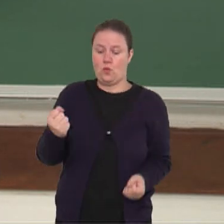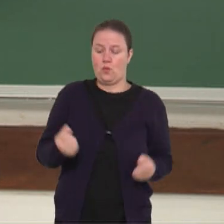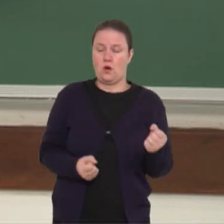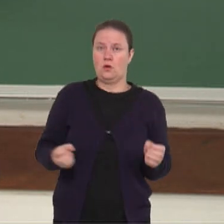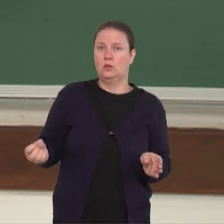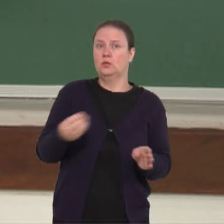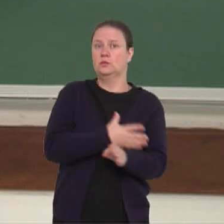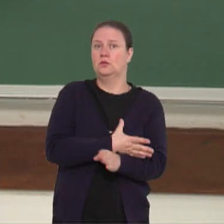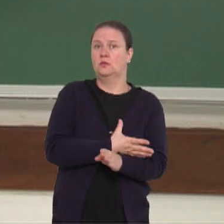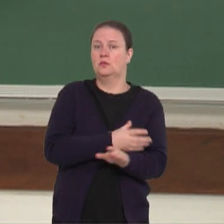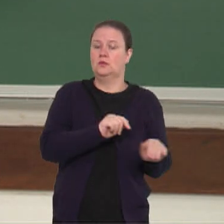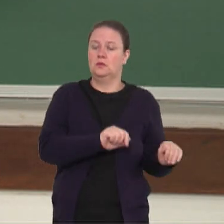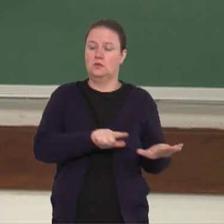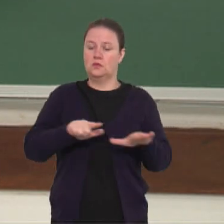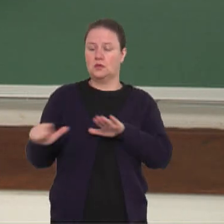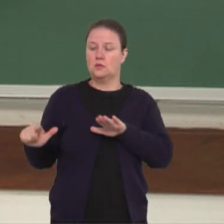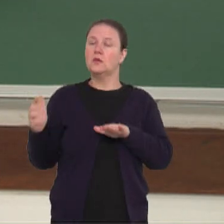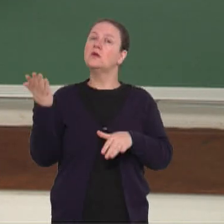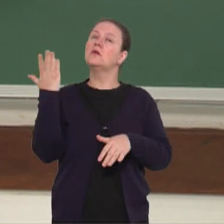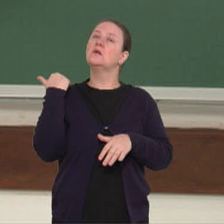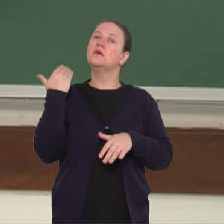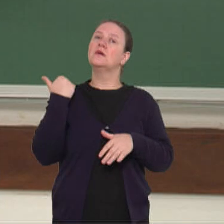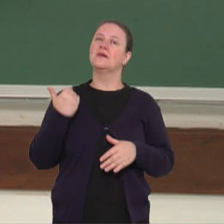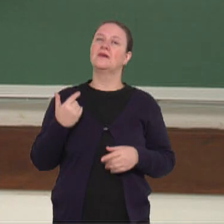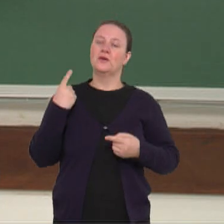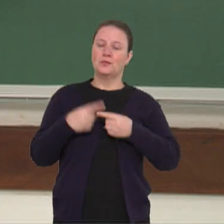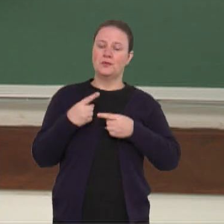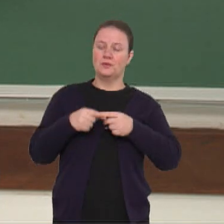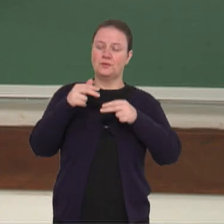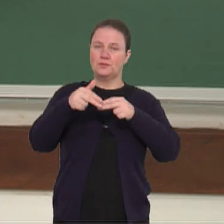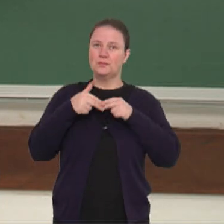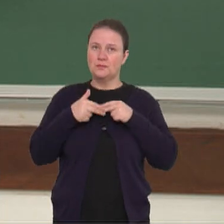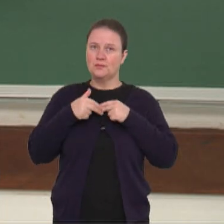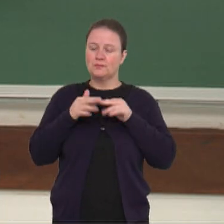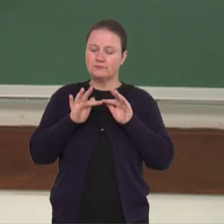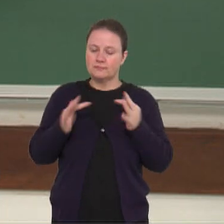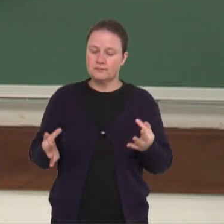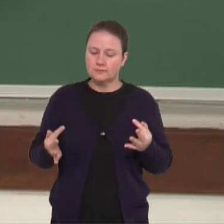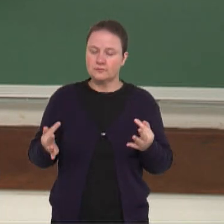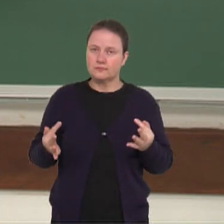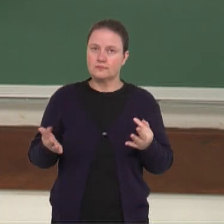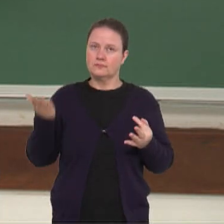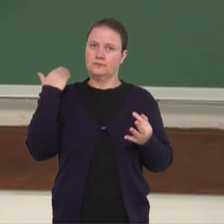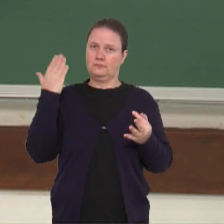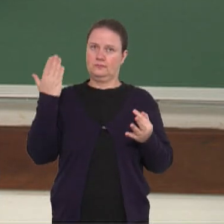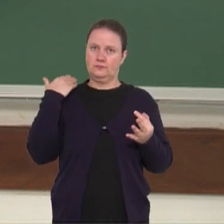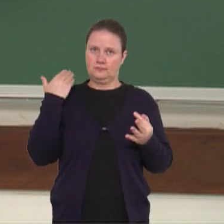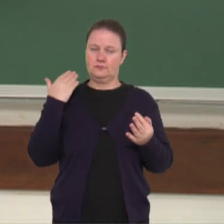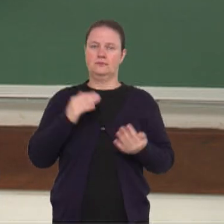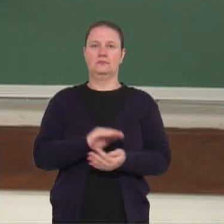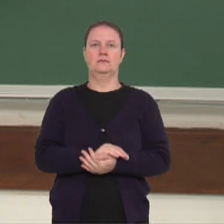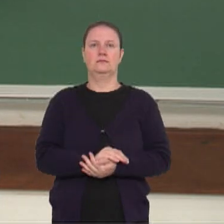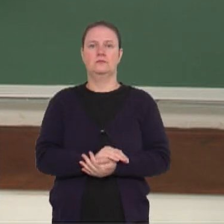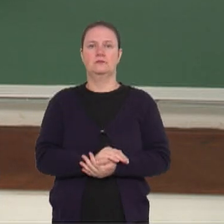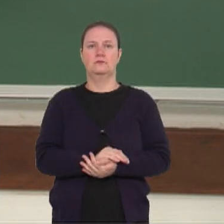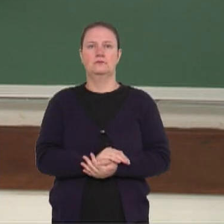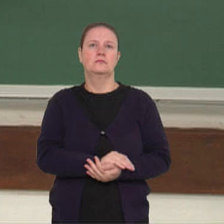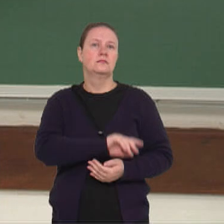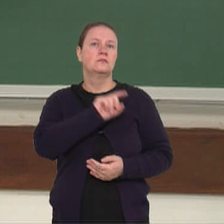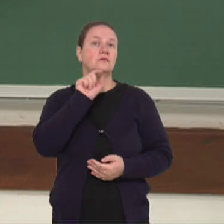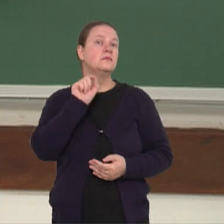passada. Então, isso aconteceu no passado, por isso que o verbo está no simple past. ok? I saw a